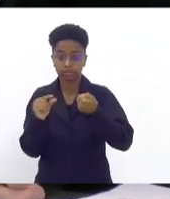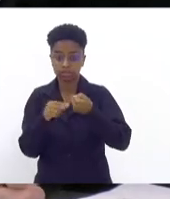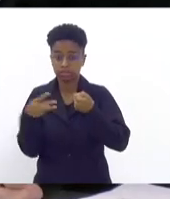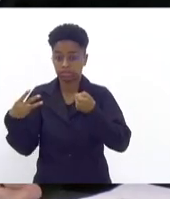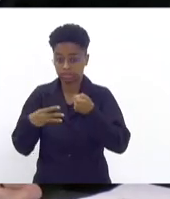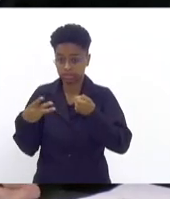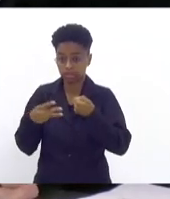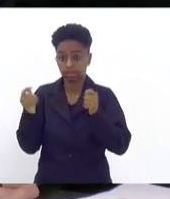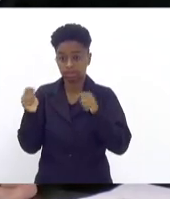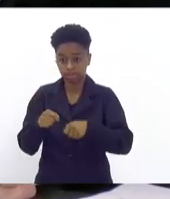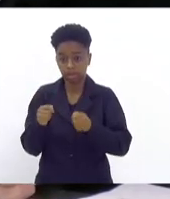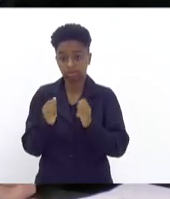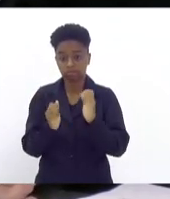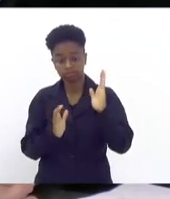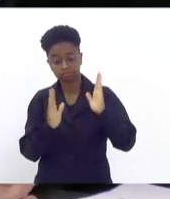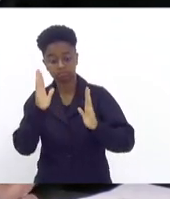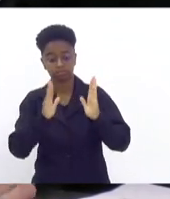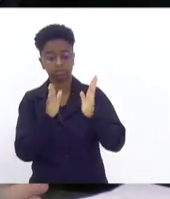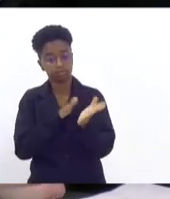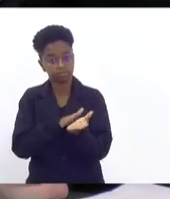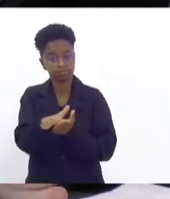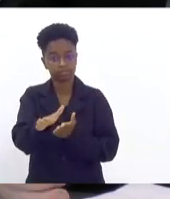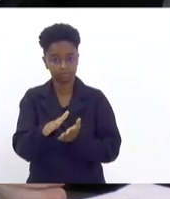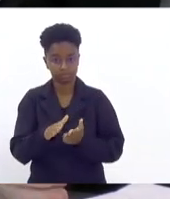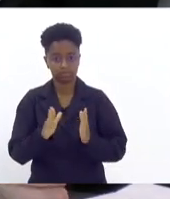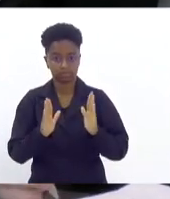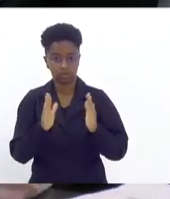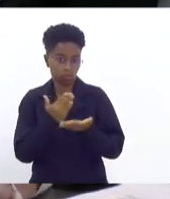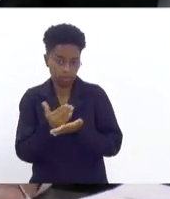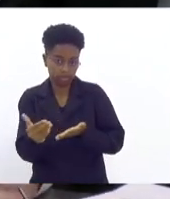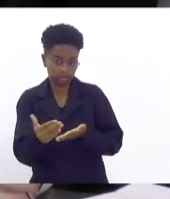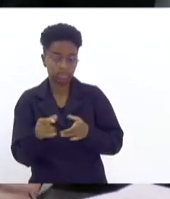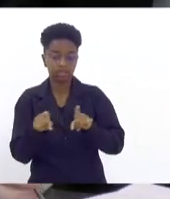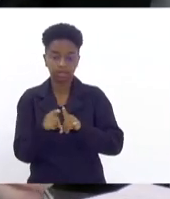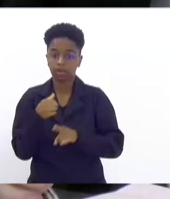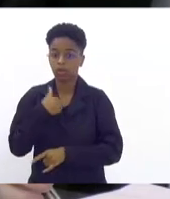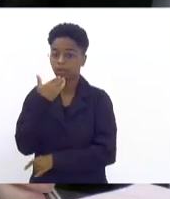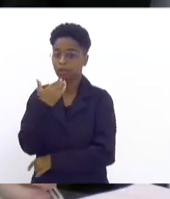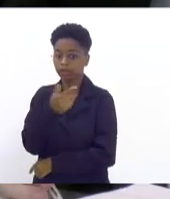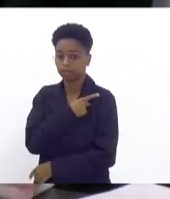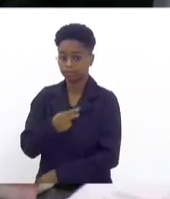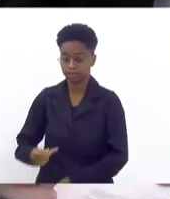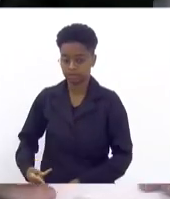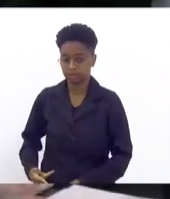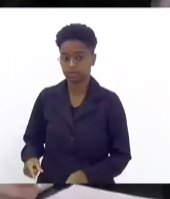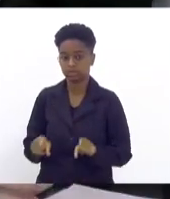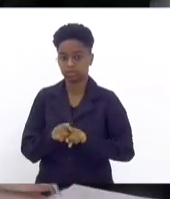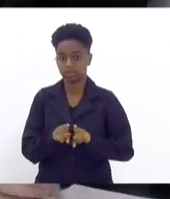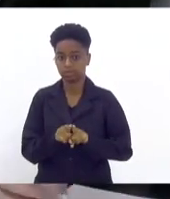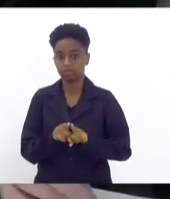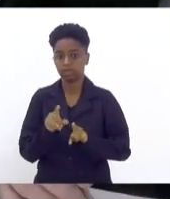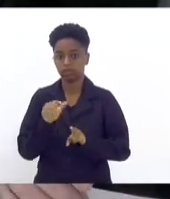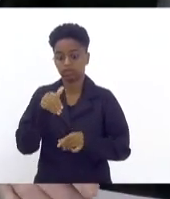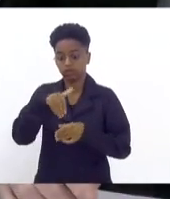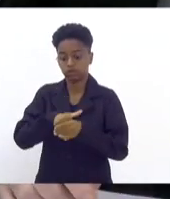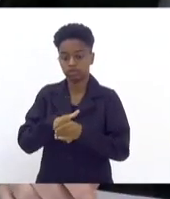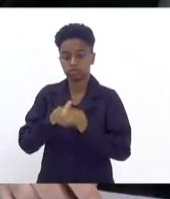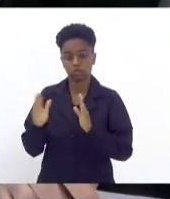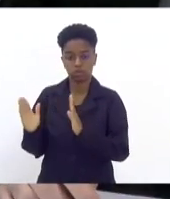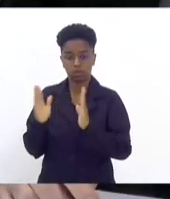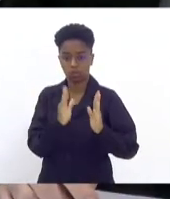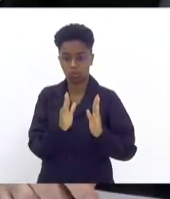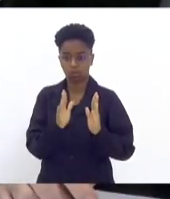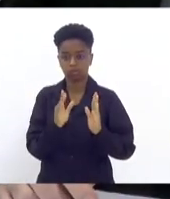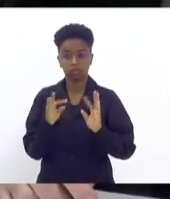lei passar a vigência na data de sua publicação. Então, o parecer e já solicito à presidência a votação em bloco dos meus